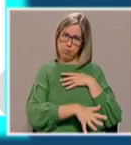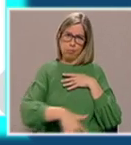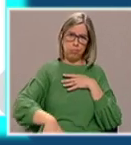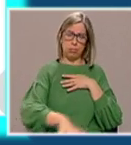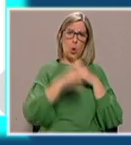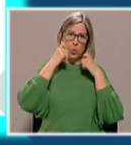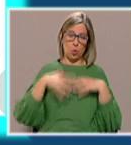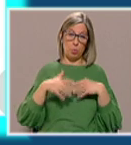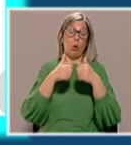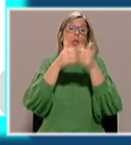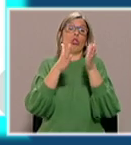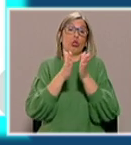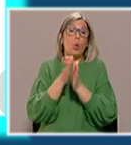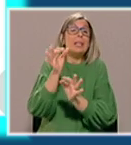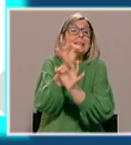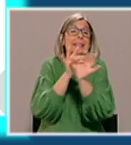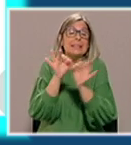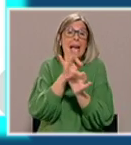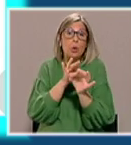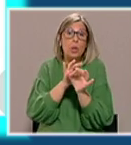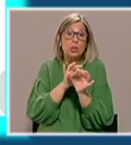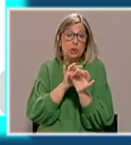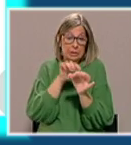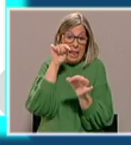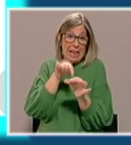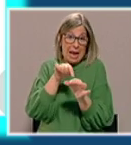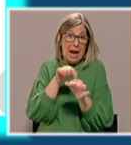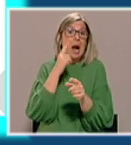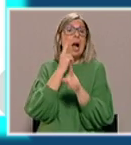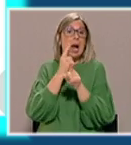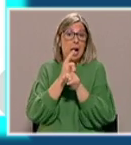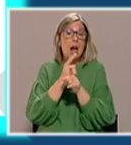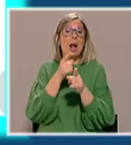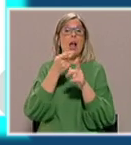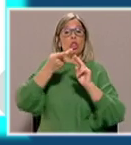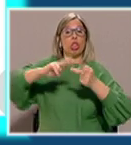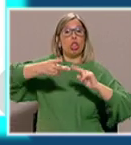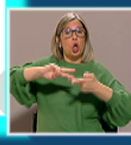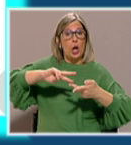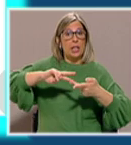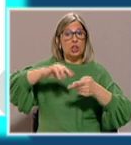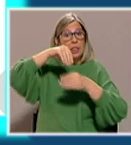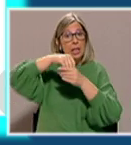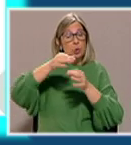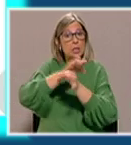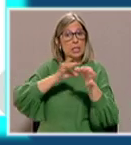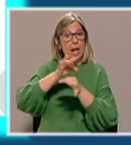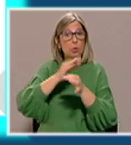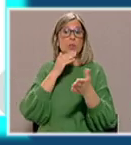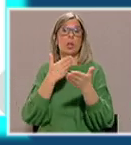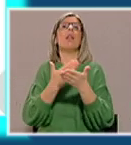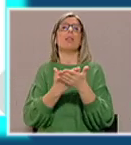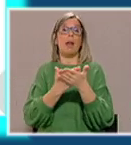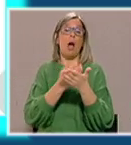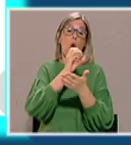as células do nosso corpo, o sangue vai acontecer o quê? Vai acontecer a hematose tecidular. O que é isto? O sangue liberta para as células o